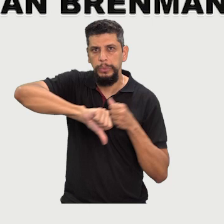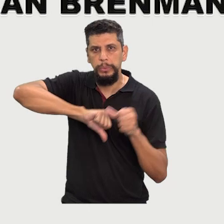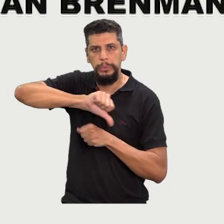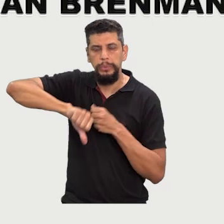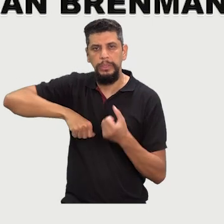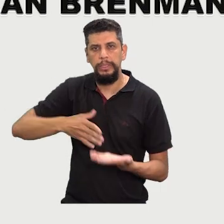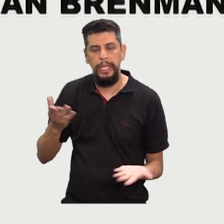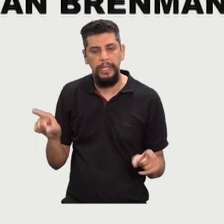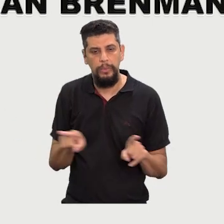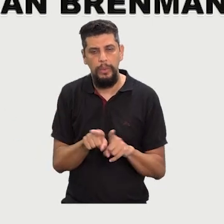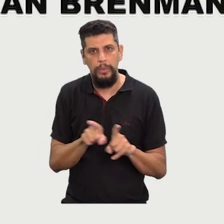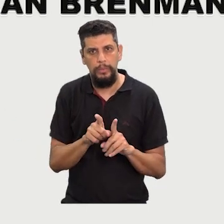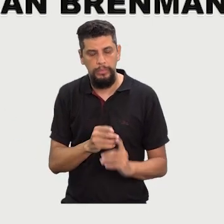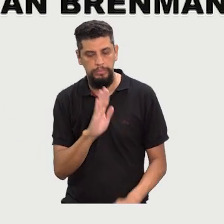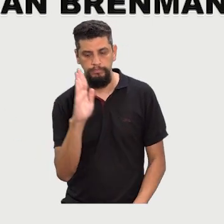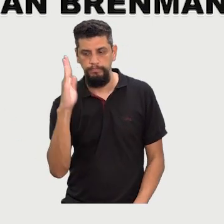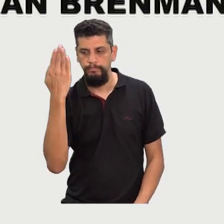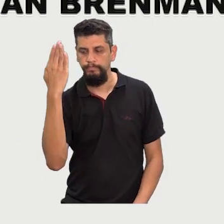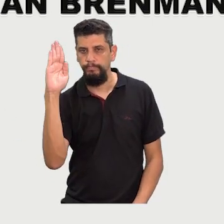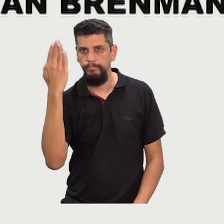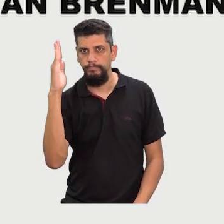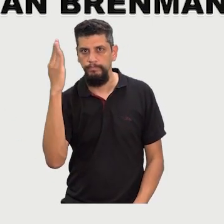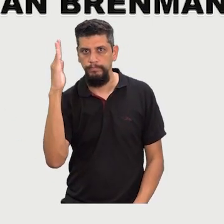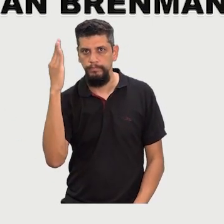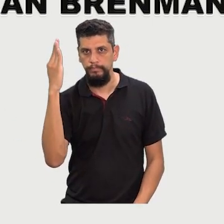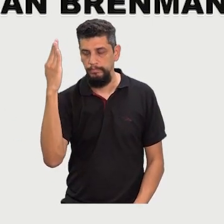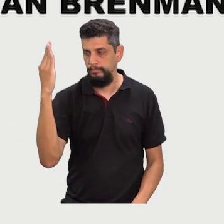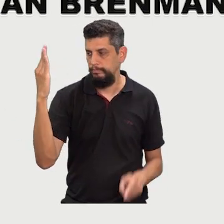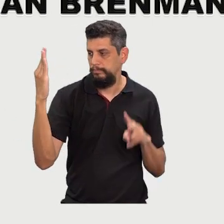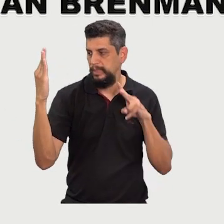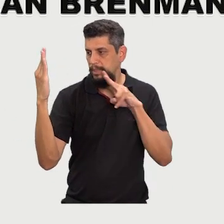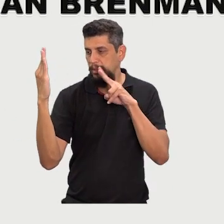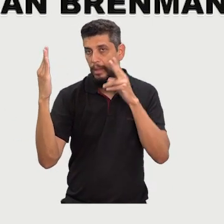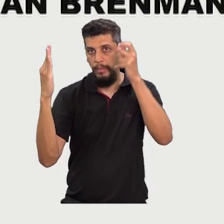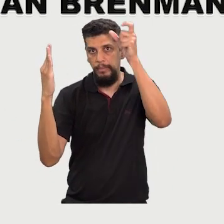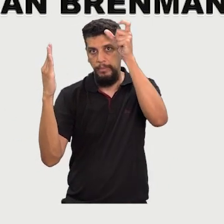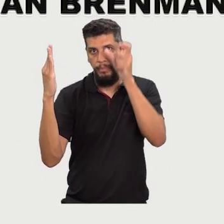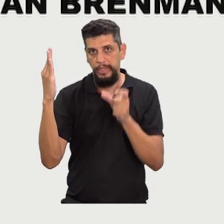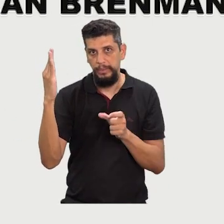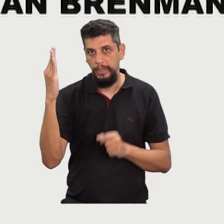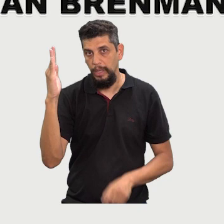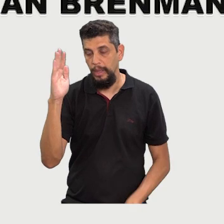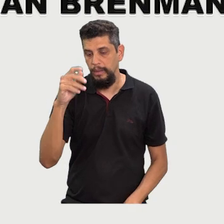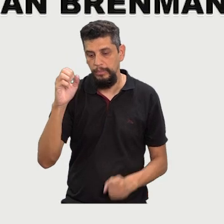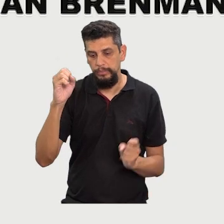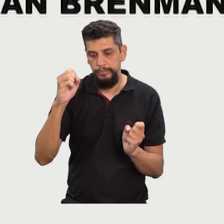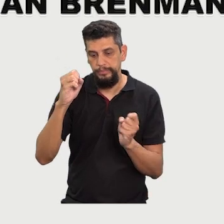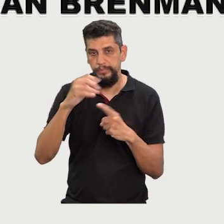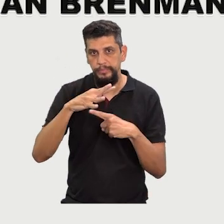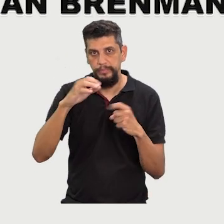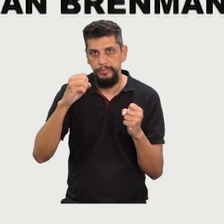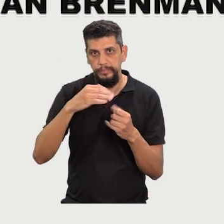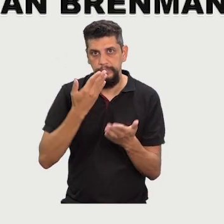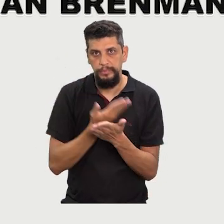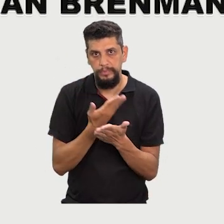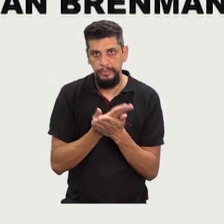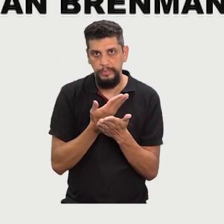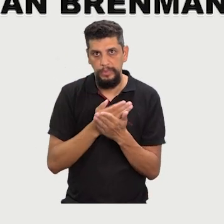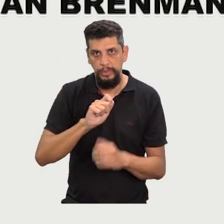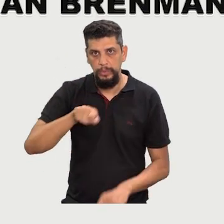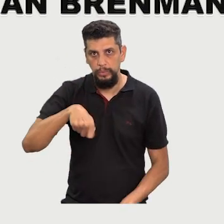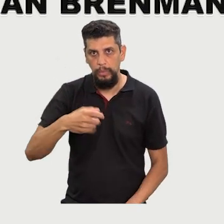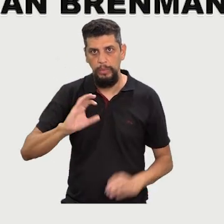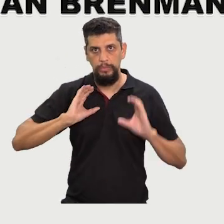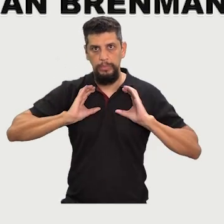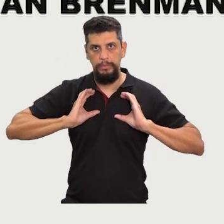transforma, né? É como se colocasse um espelho. Ele fala assim, como se colocasse um espelho na frente da pessoa. Por quê? Porque os mitos gregos, eles trabalham um pouco